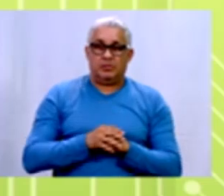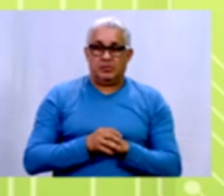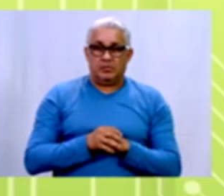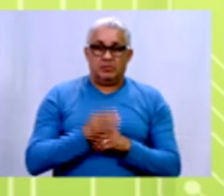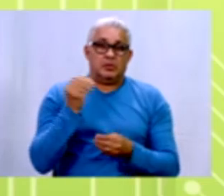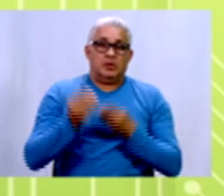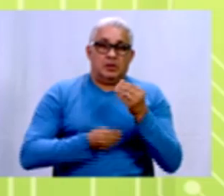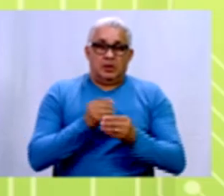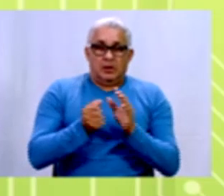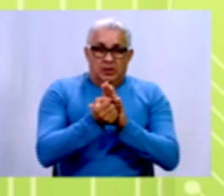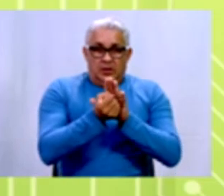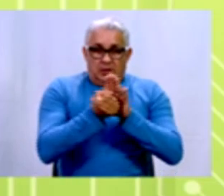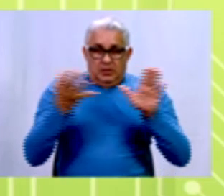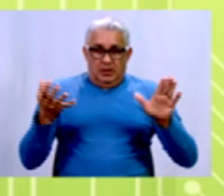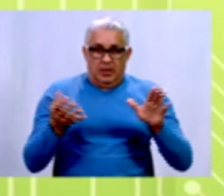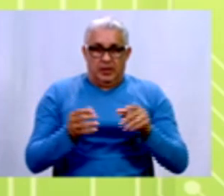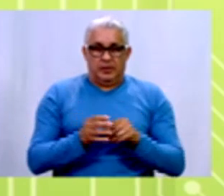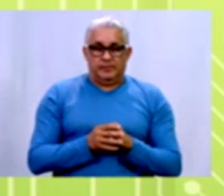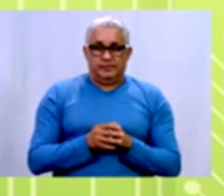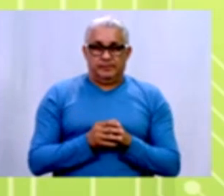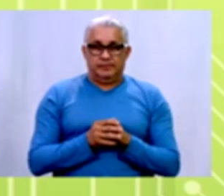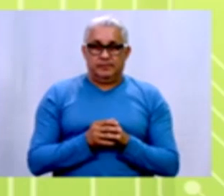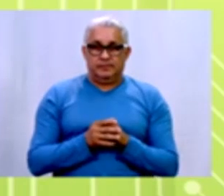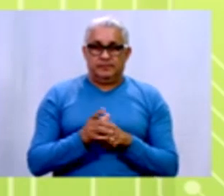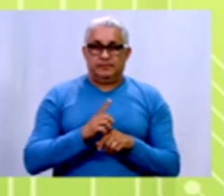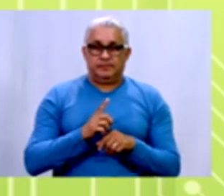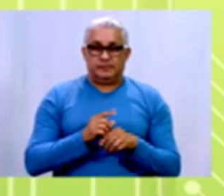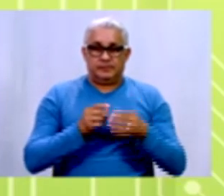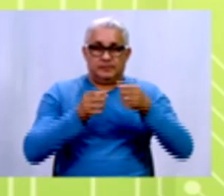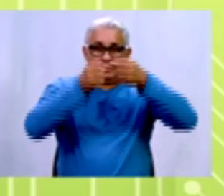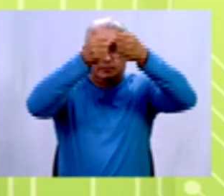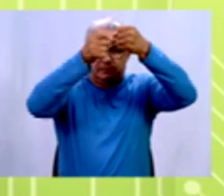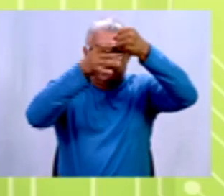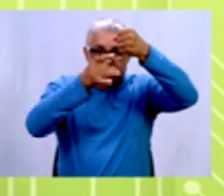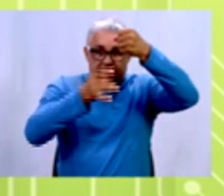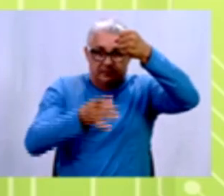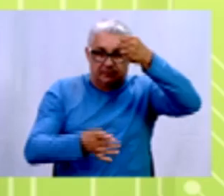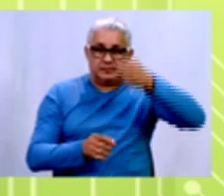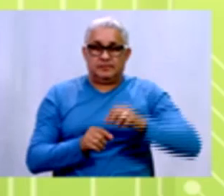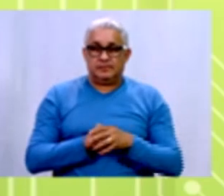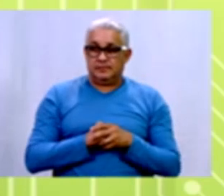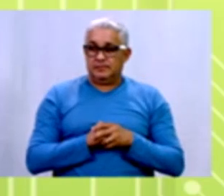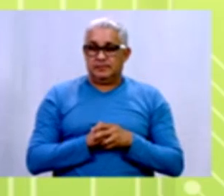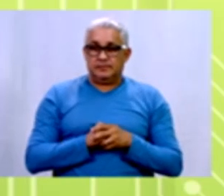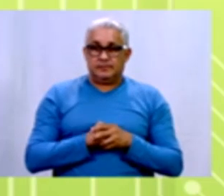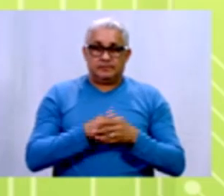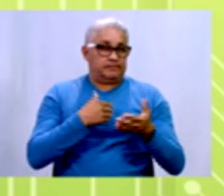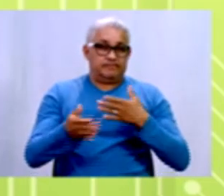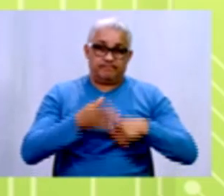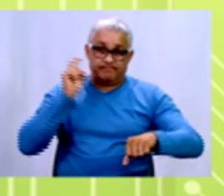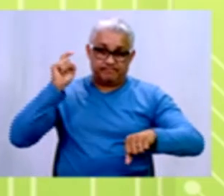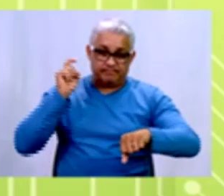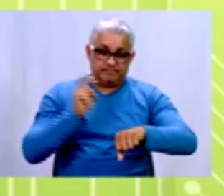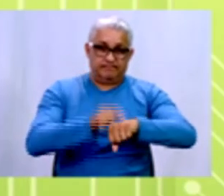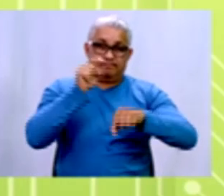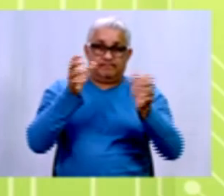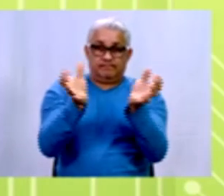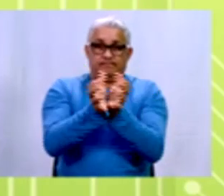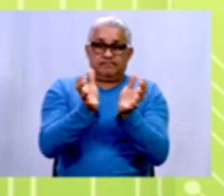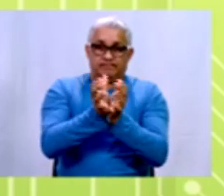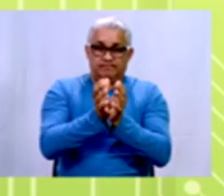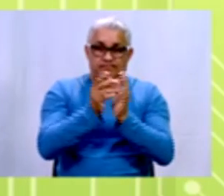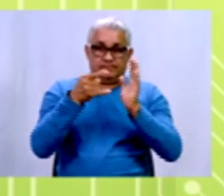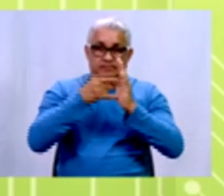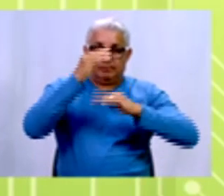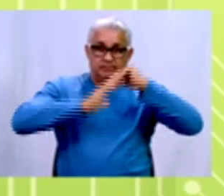como que a aplicação vai funcionar, né? Nos detalhes, para que a qualquer momento que a equipe de